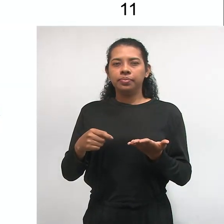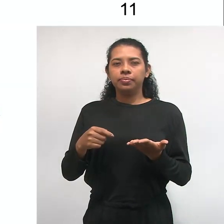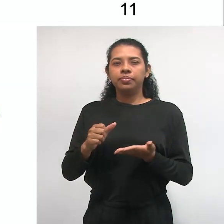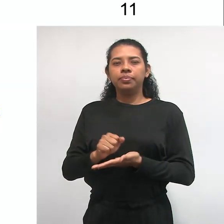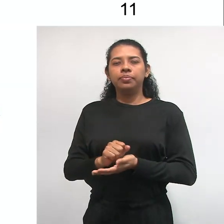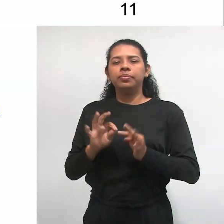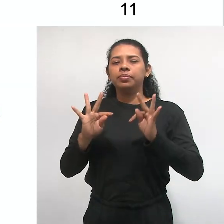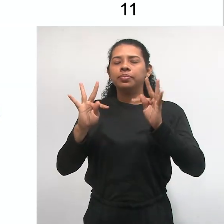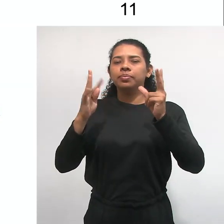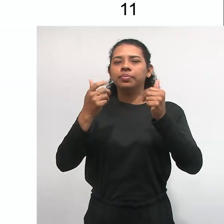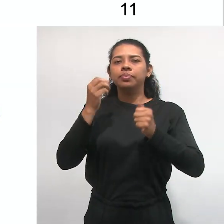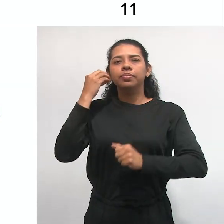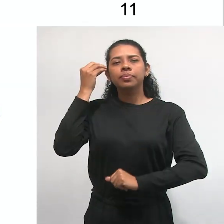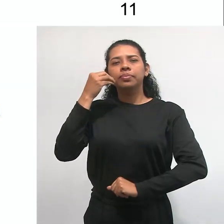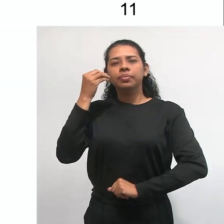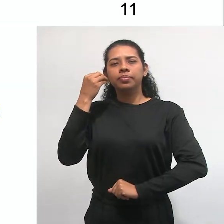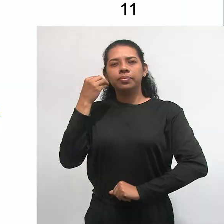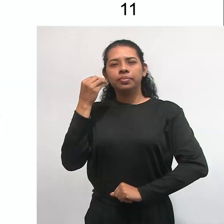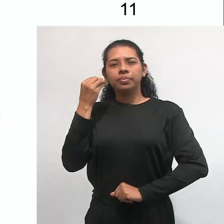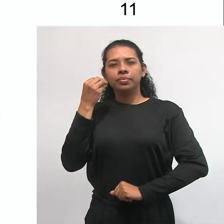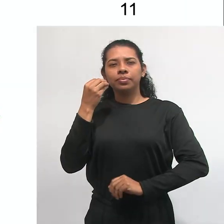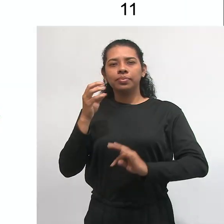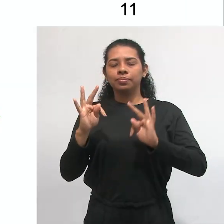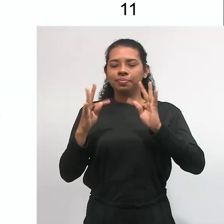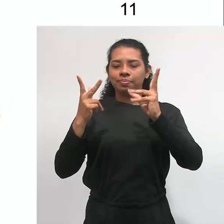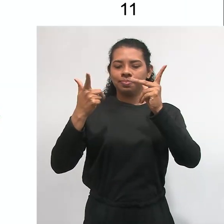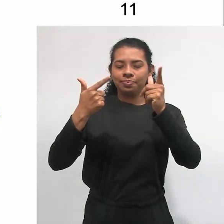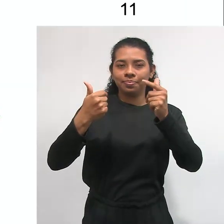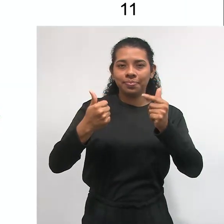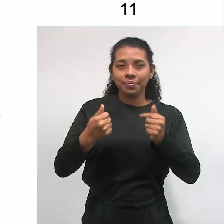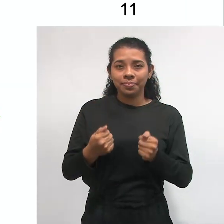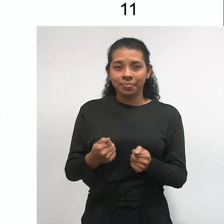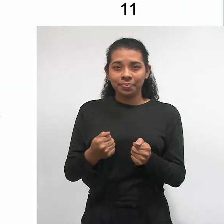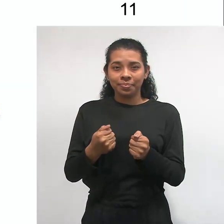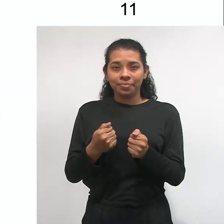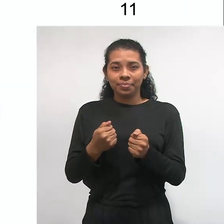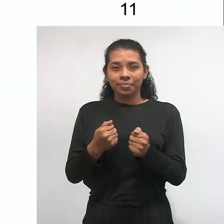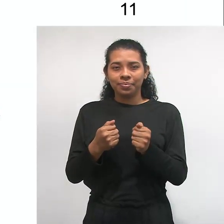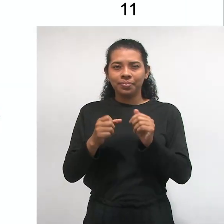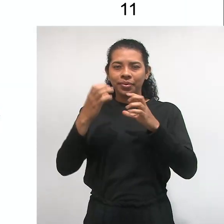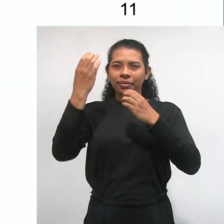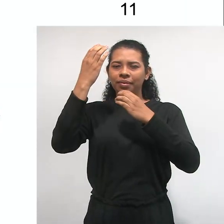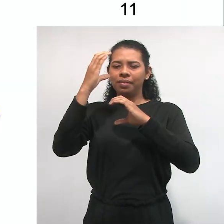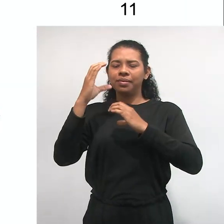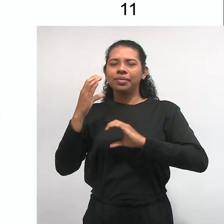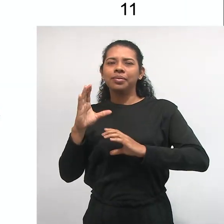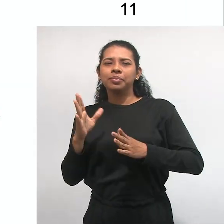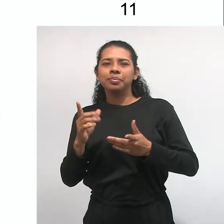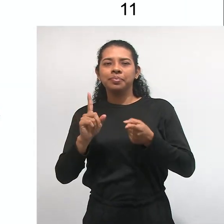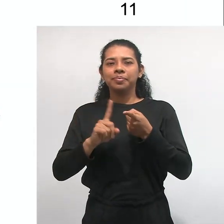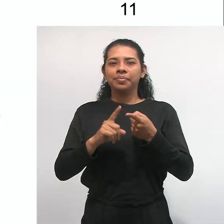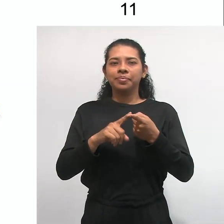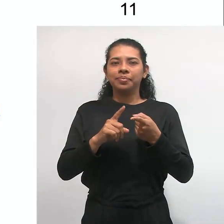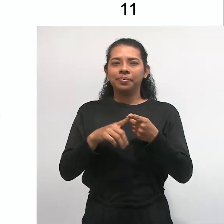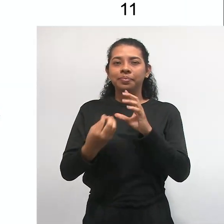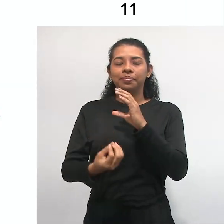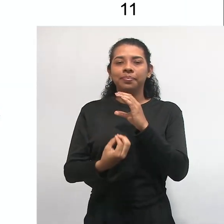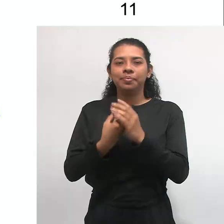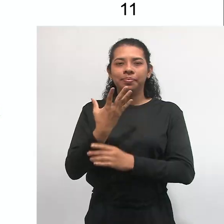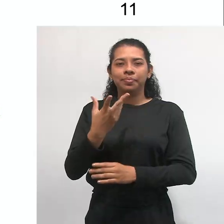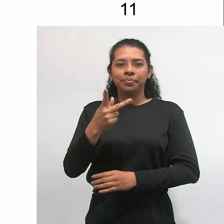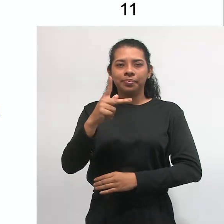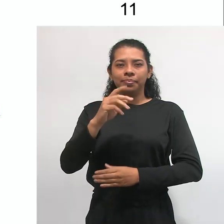né, e vai colocar ali todos os passos, todos os materiais, as imagens, da forma como você